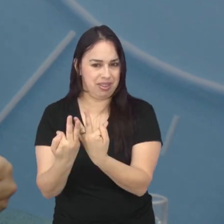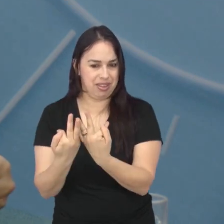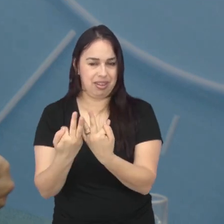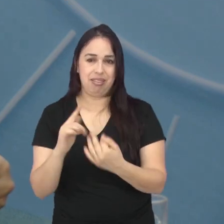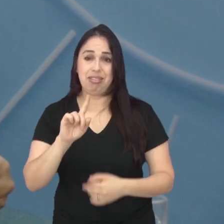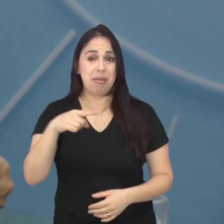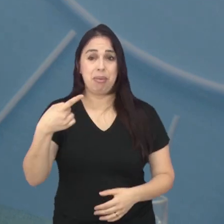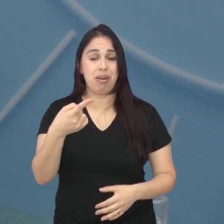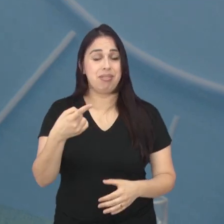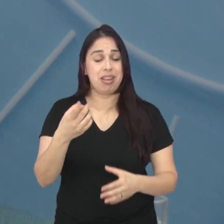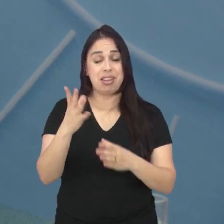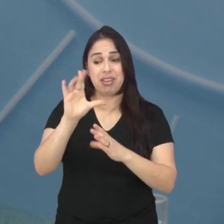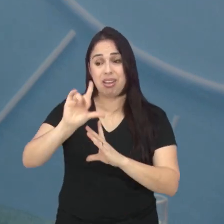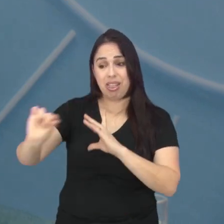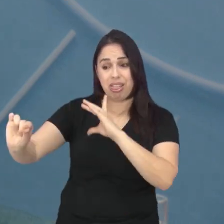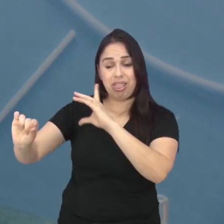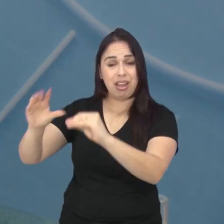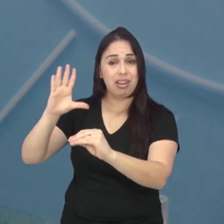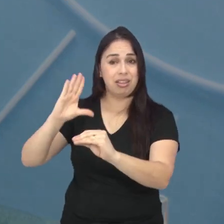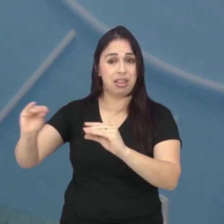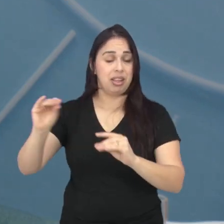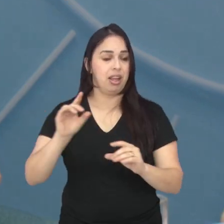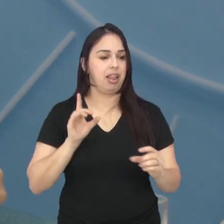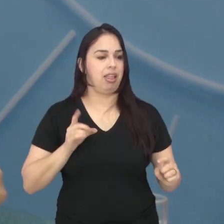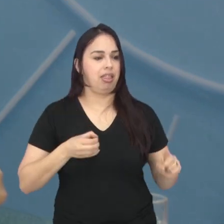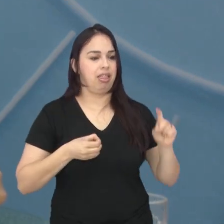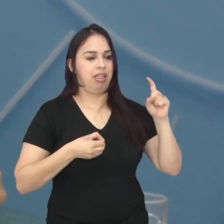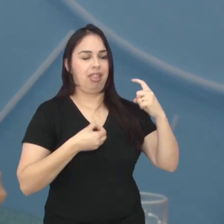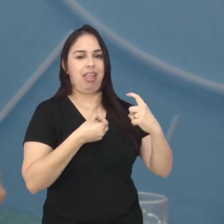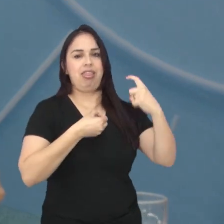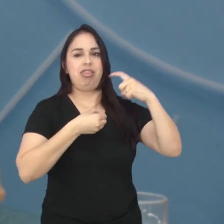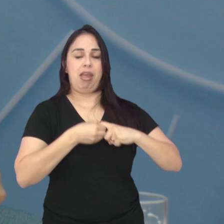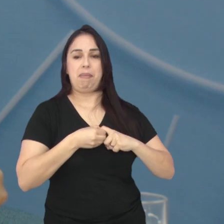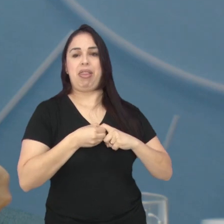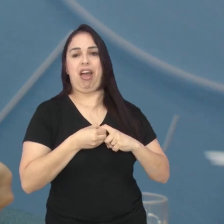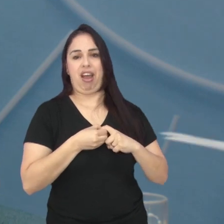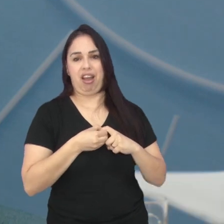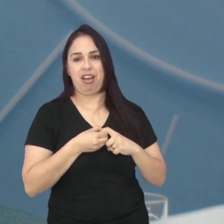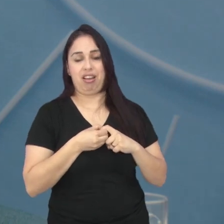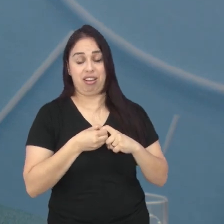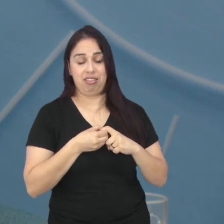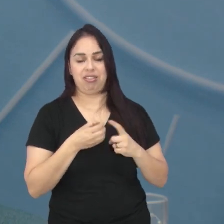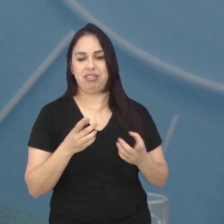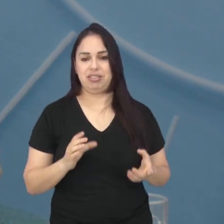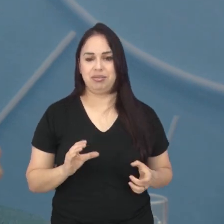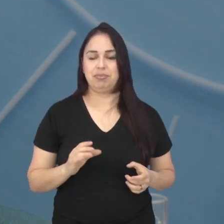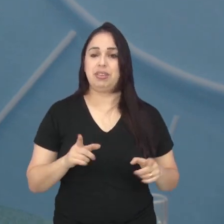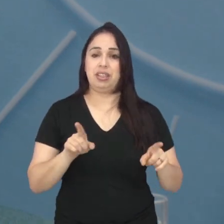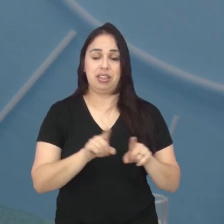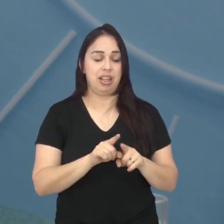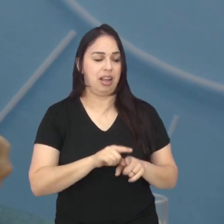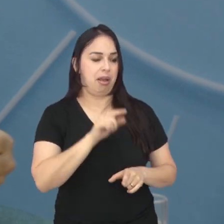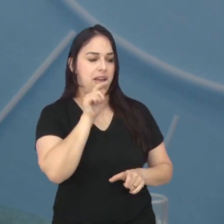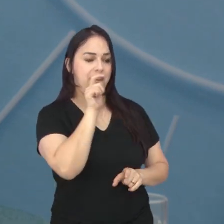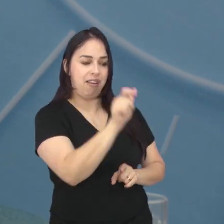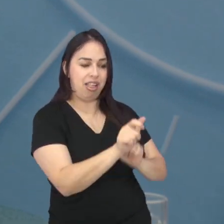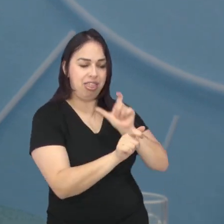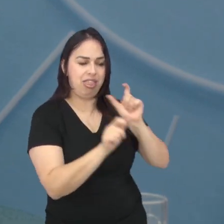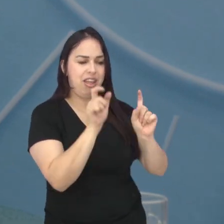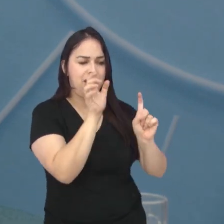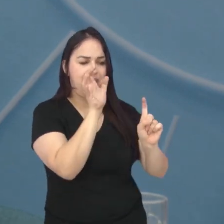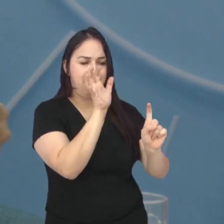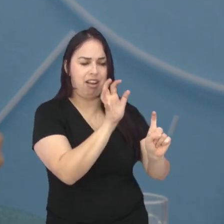rede de apoio. E aí você fica mais dependente ainda dessa relação. Então, o outro te diminui, te critica,